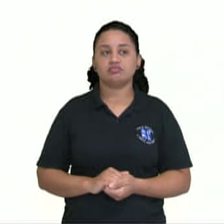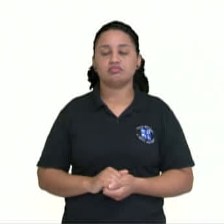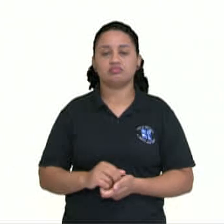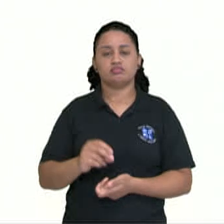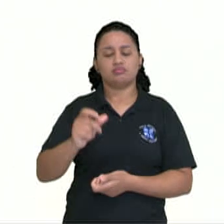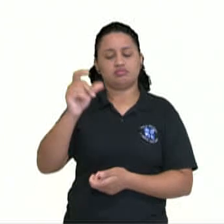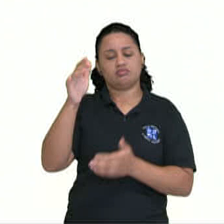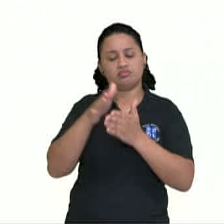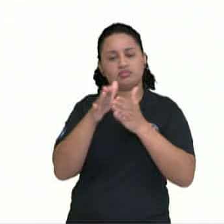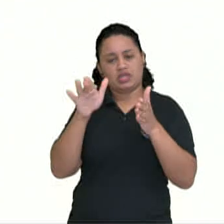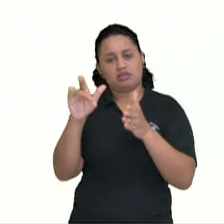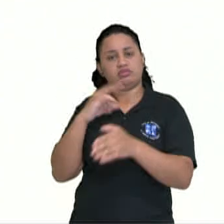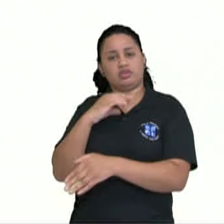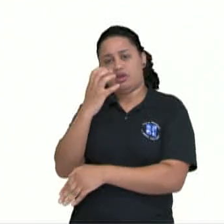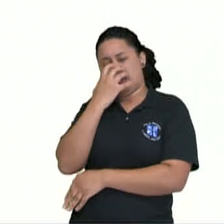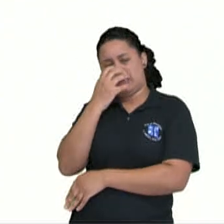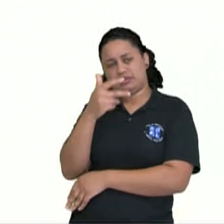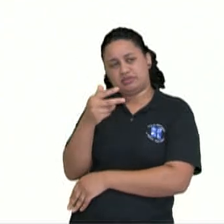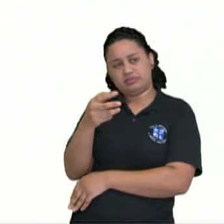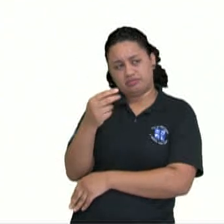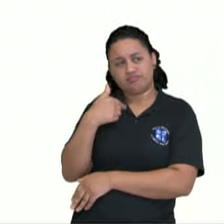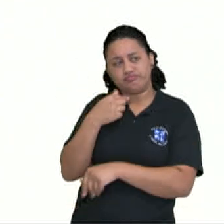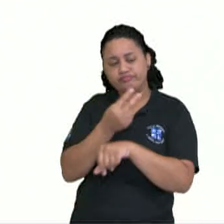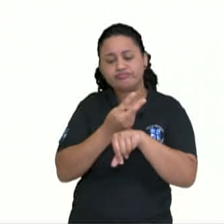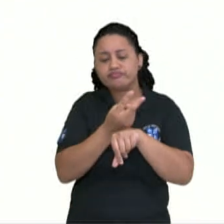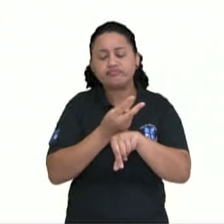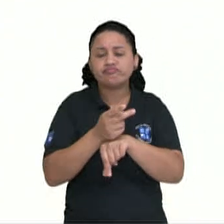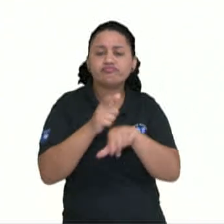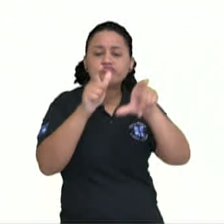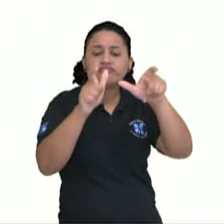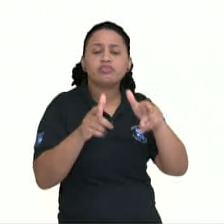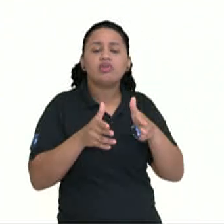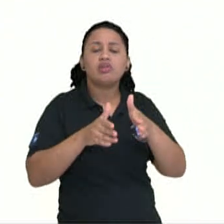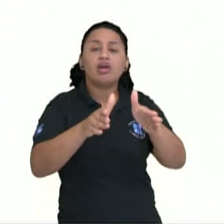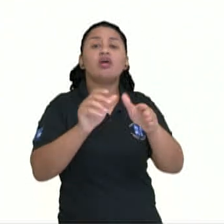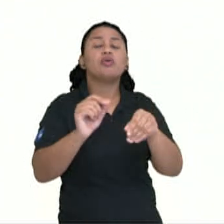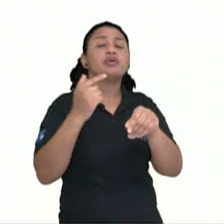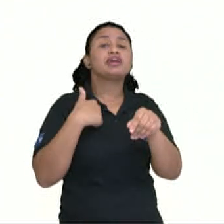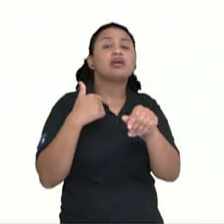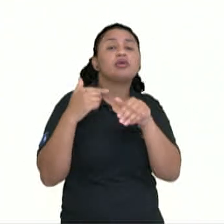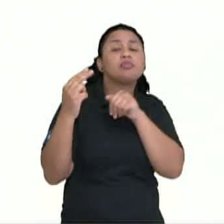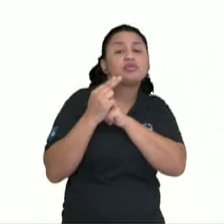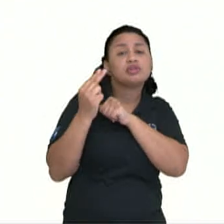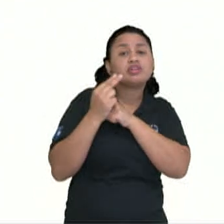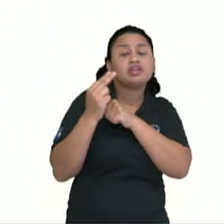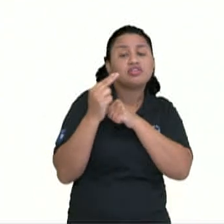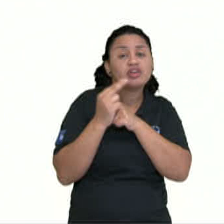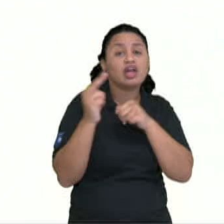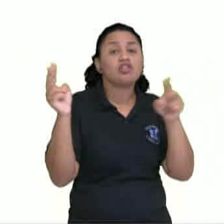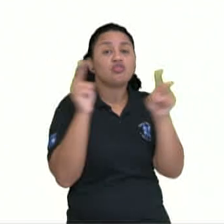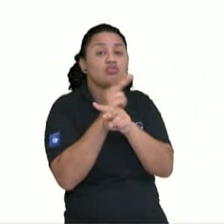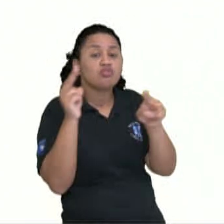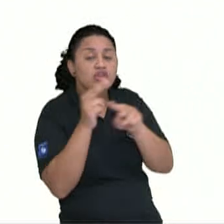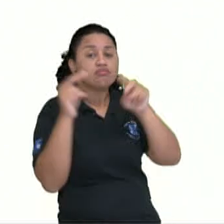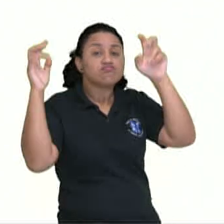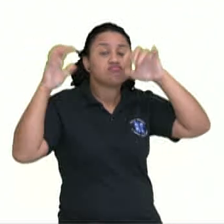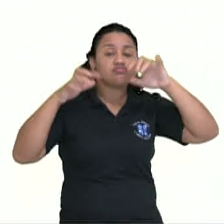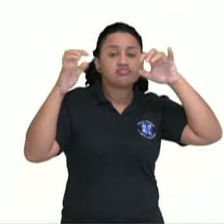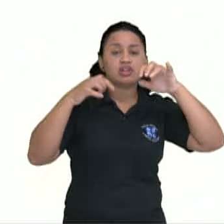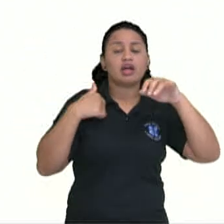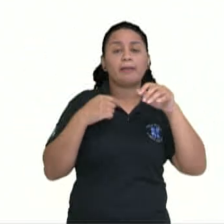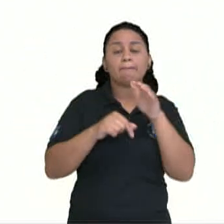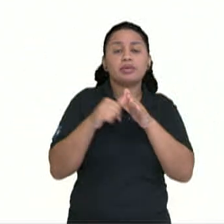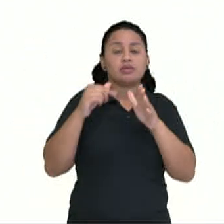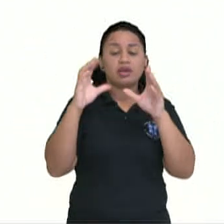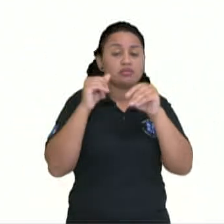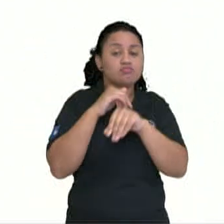cachorro vagabundo o procurou como refúgio contra o vento e contra a chuva. Na primeira noite, não